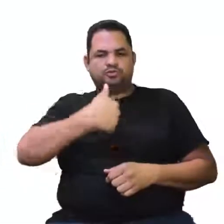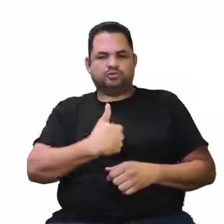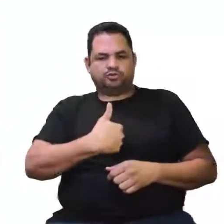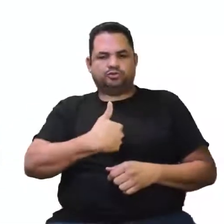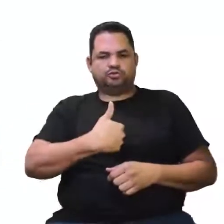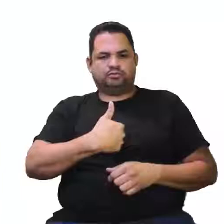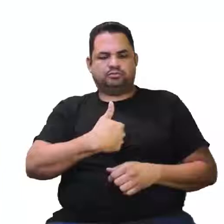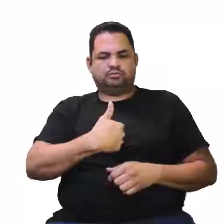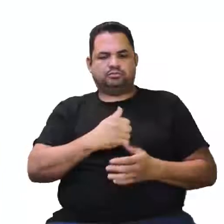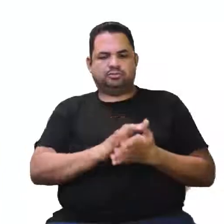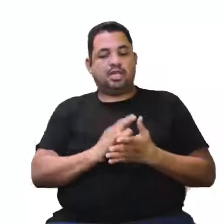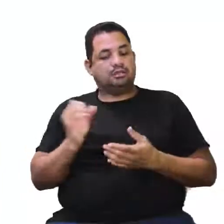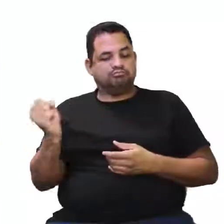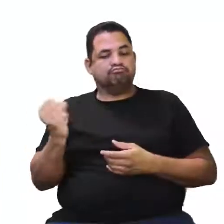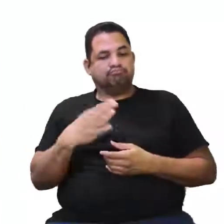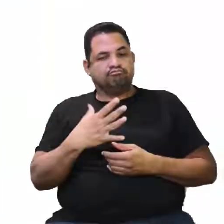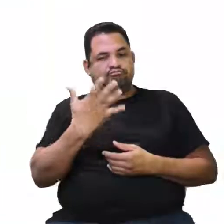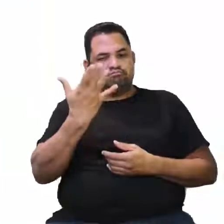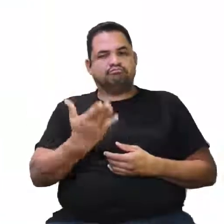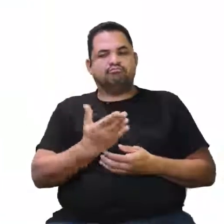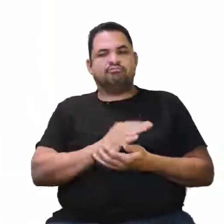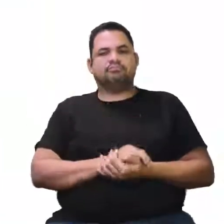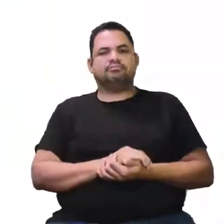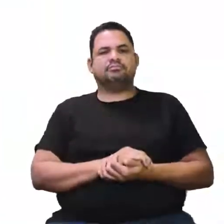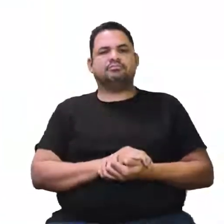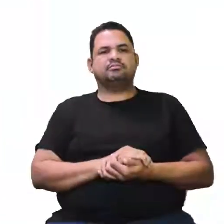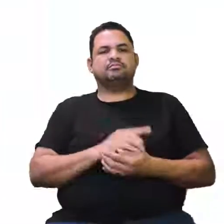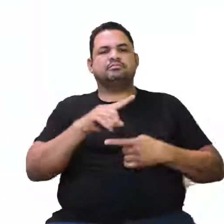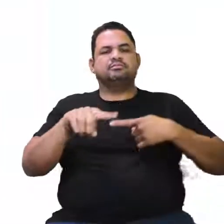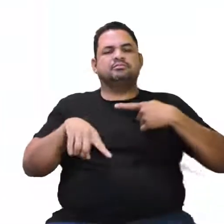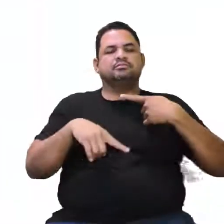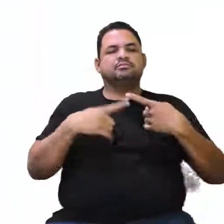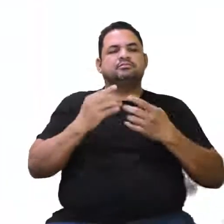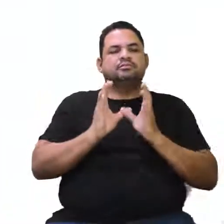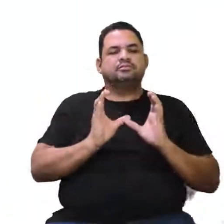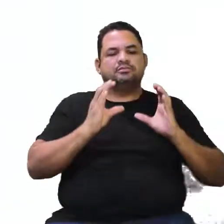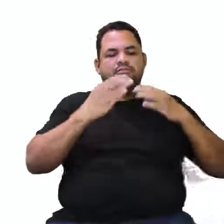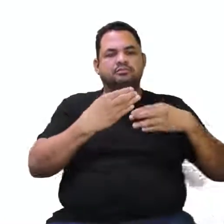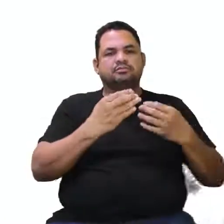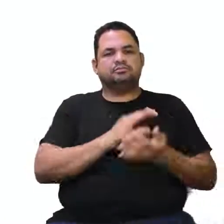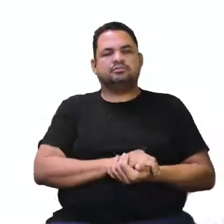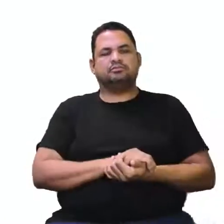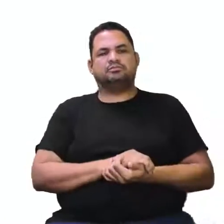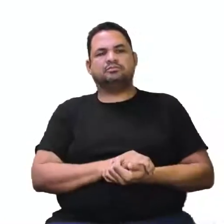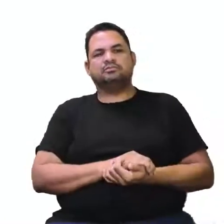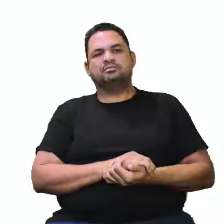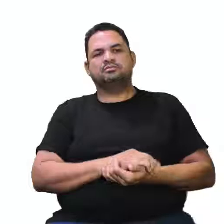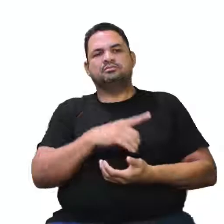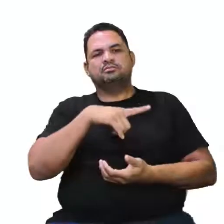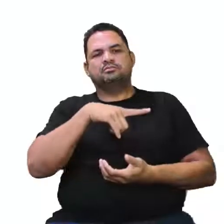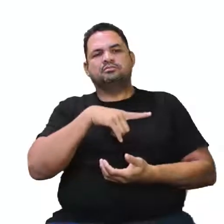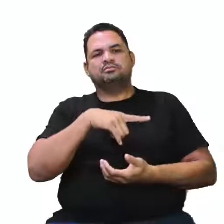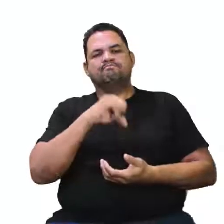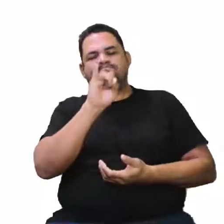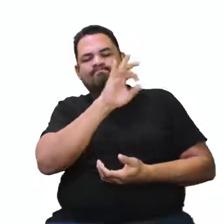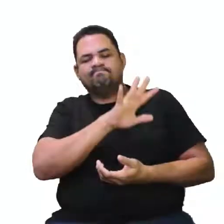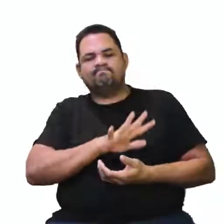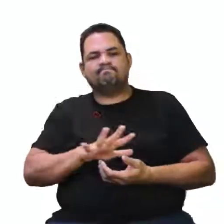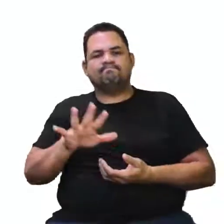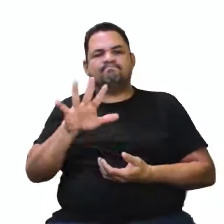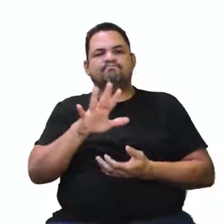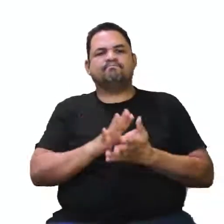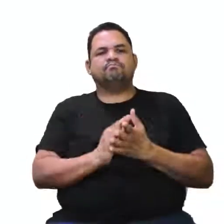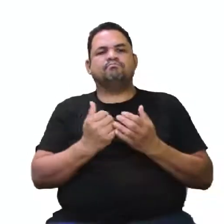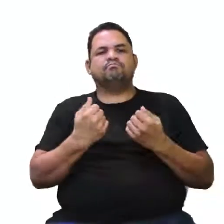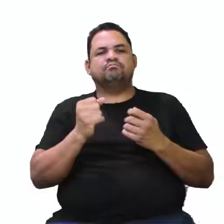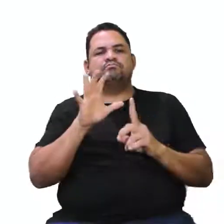no caso aqui do adolescente. Depois nós temos outros grupos, né? Essa minha imagem aí também pode